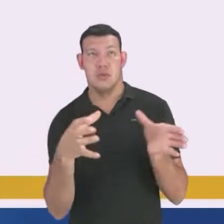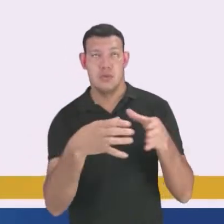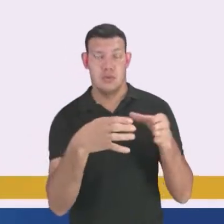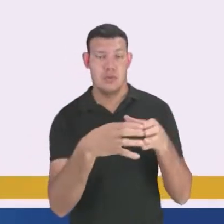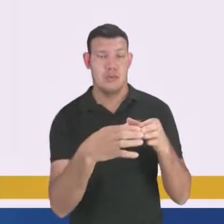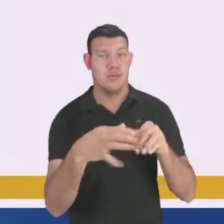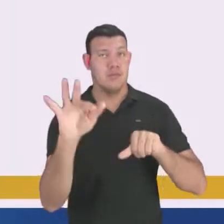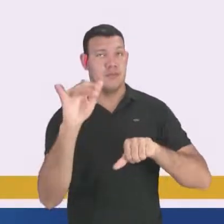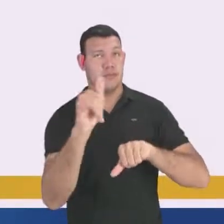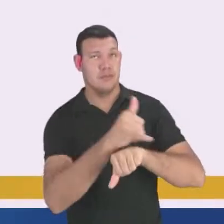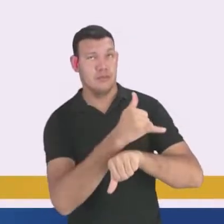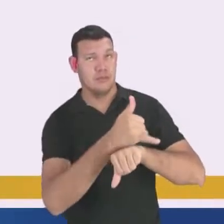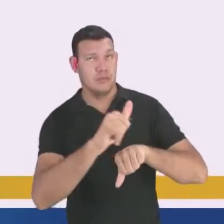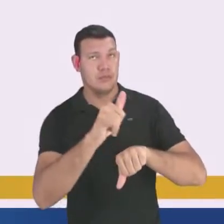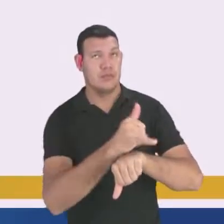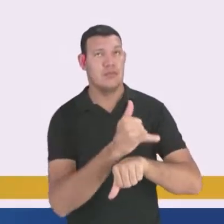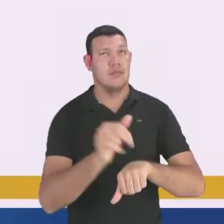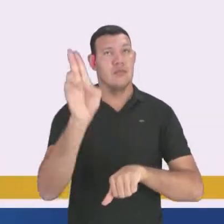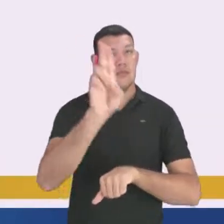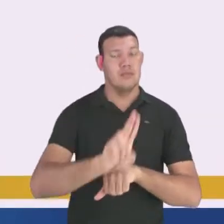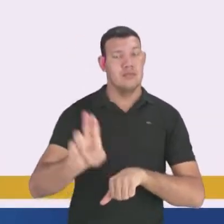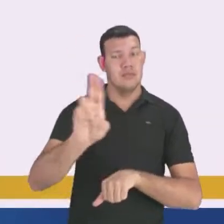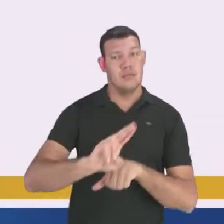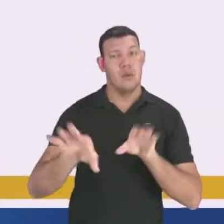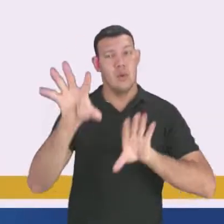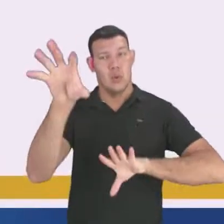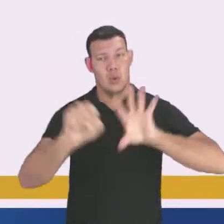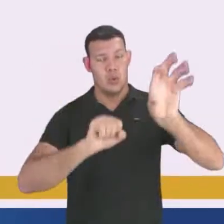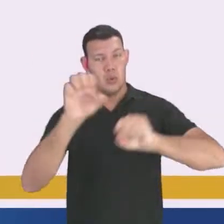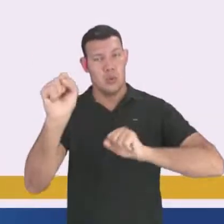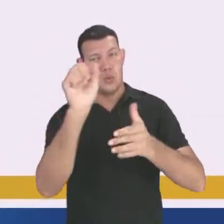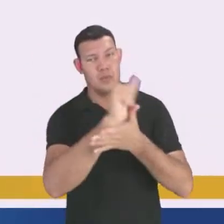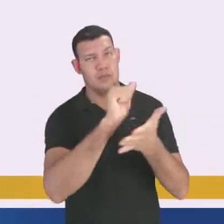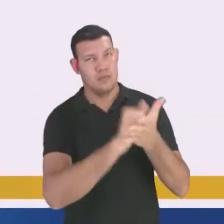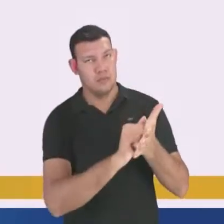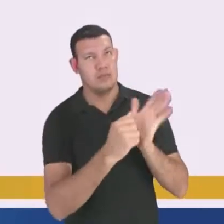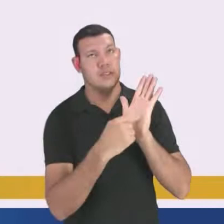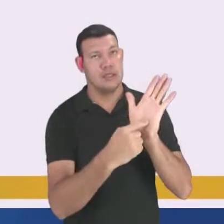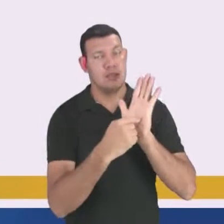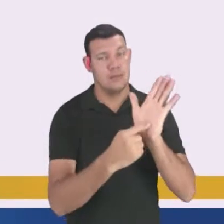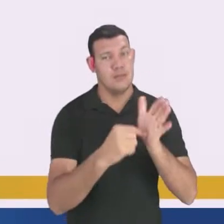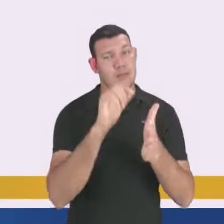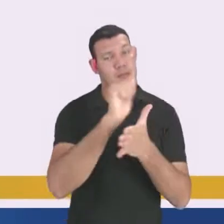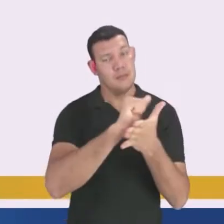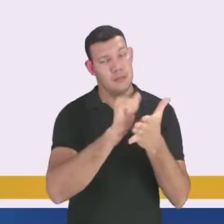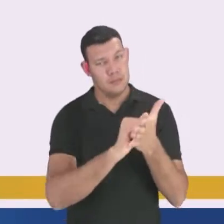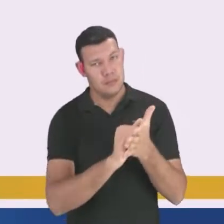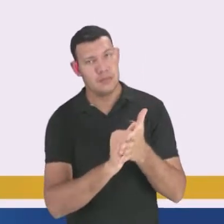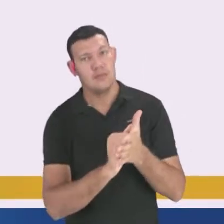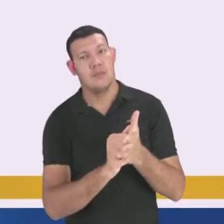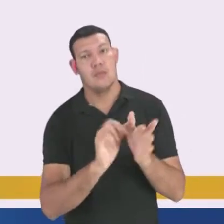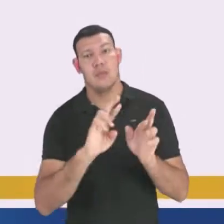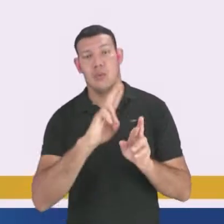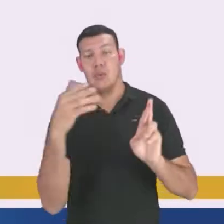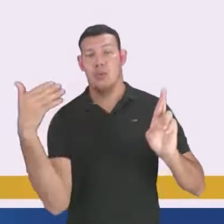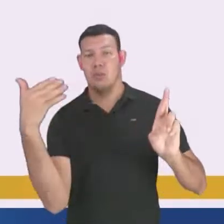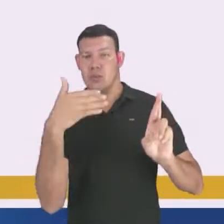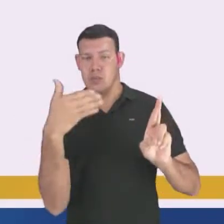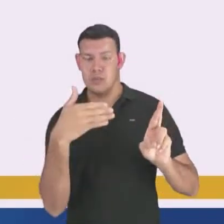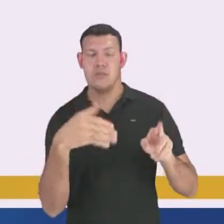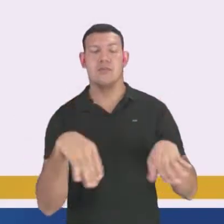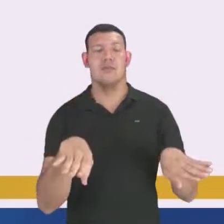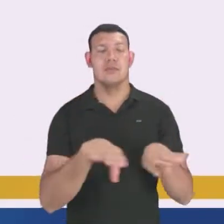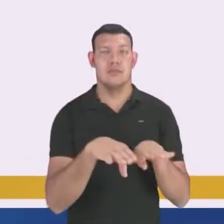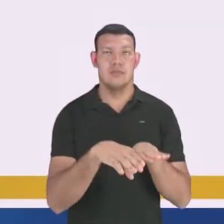de técnicas que utiliza a coleta de dados, classificação de dados, apresentação ou representação desses dados e análise e interpretação